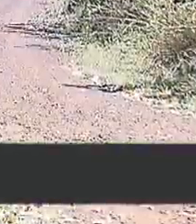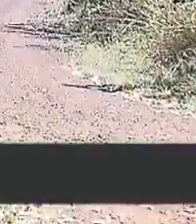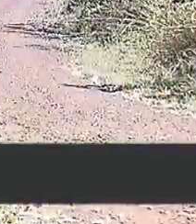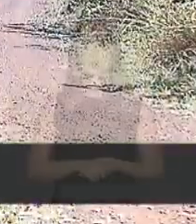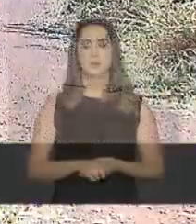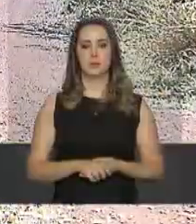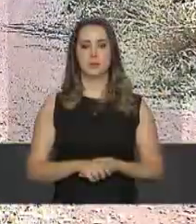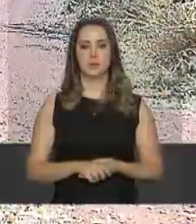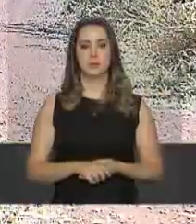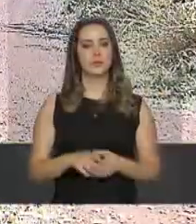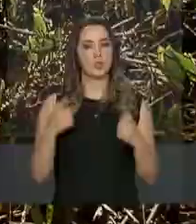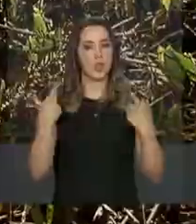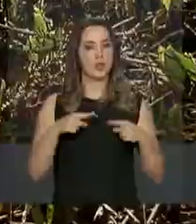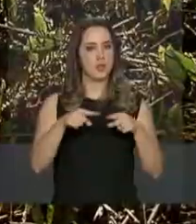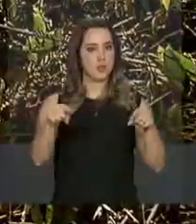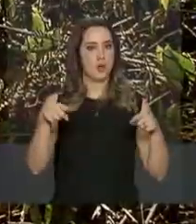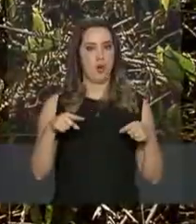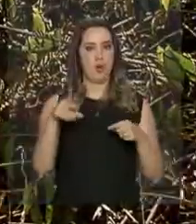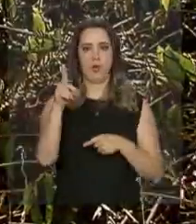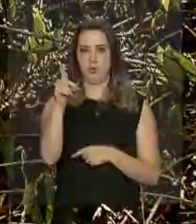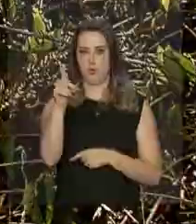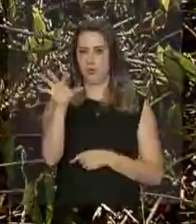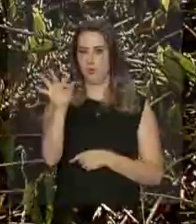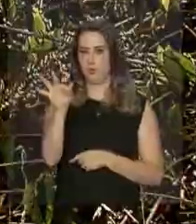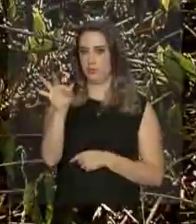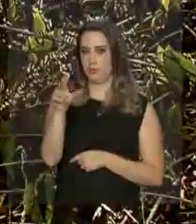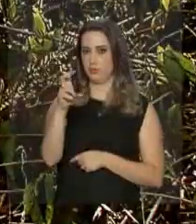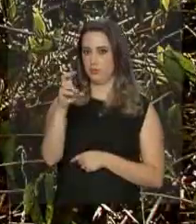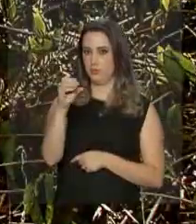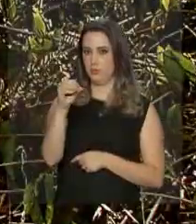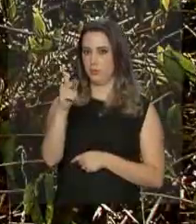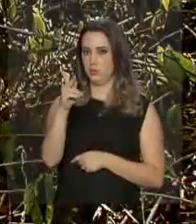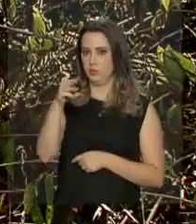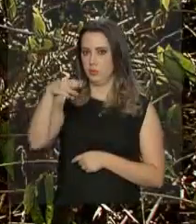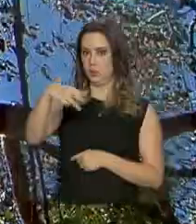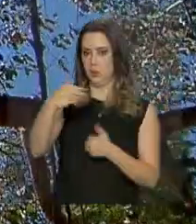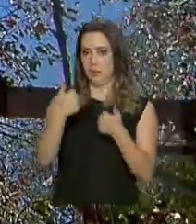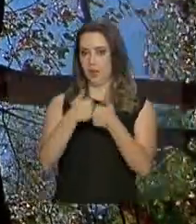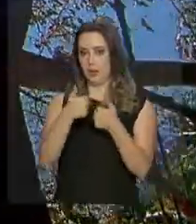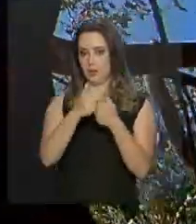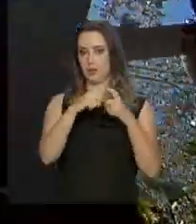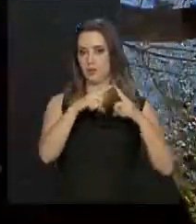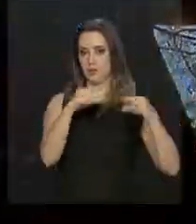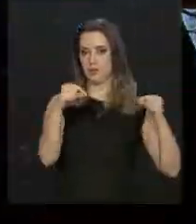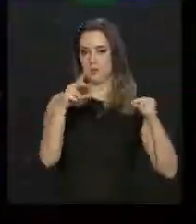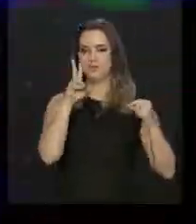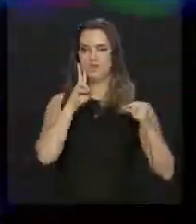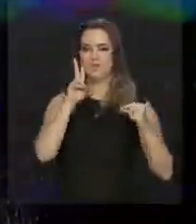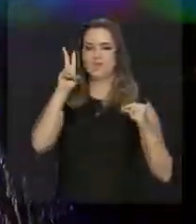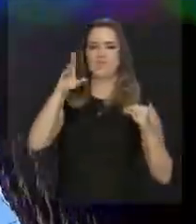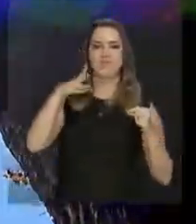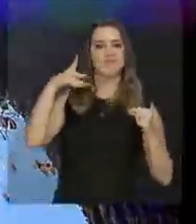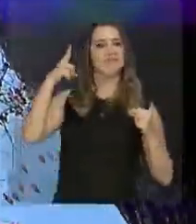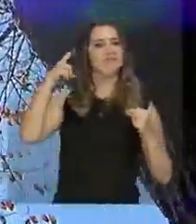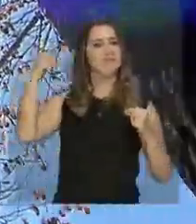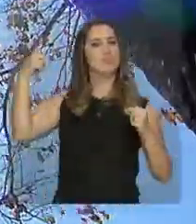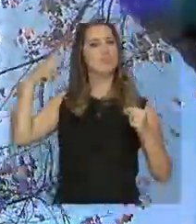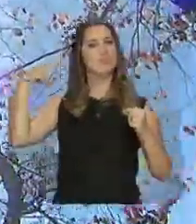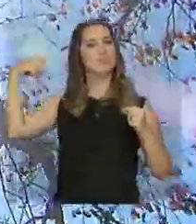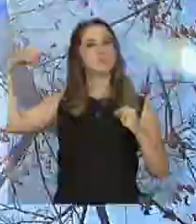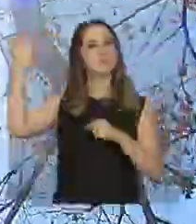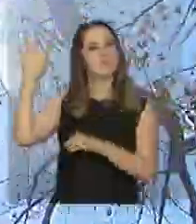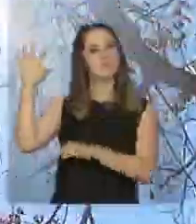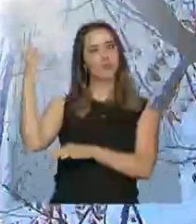Neste cantinho do Distrito Federal, a cerca de 50 quilômetros do centro de Brasília, apreciar o som da natureza é o programa